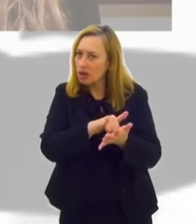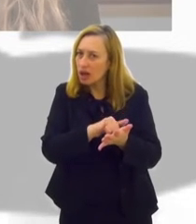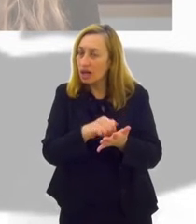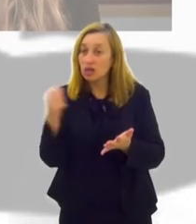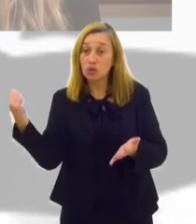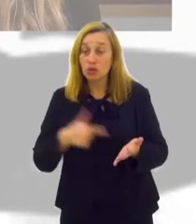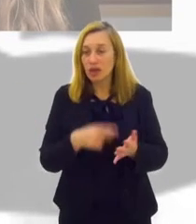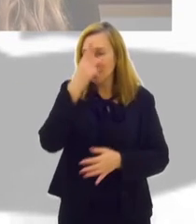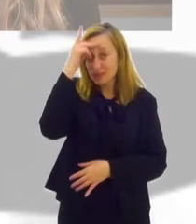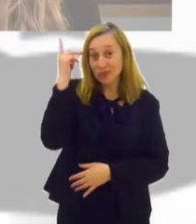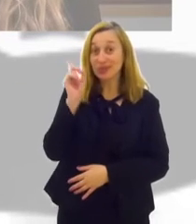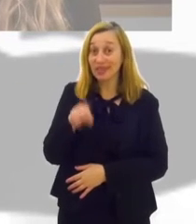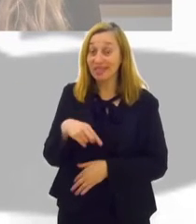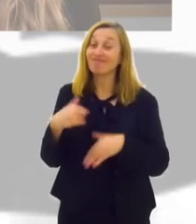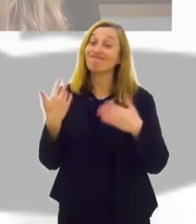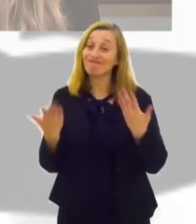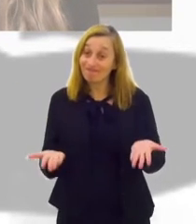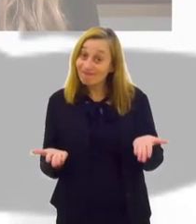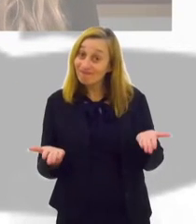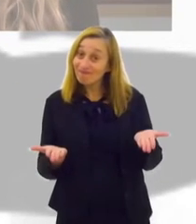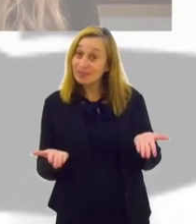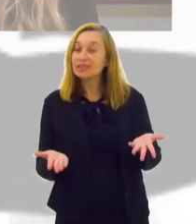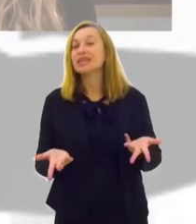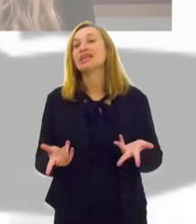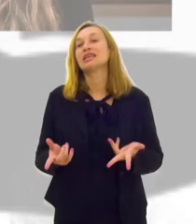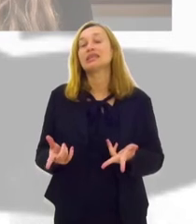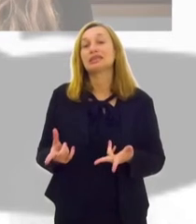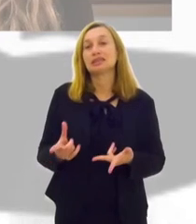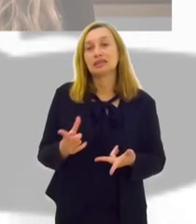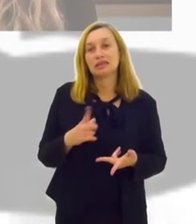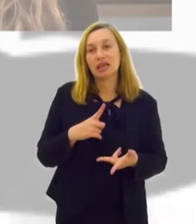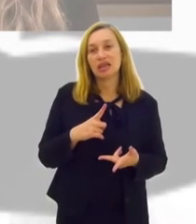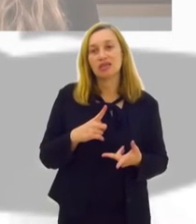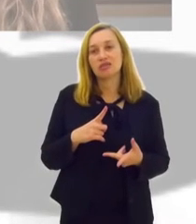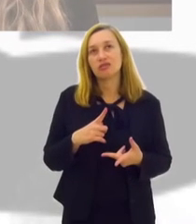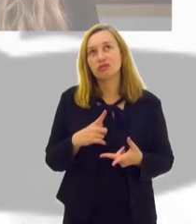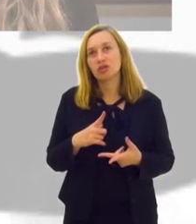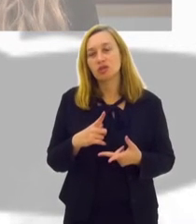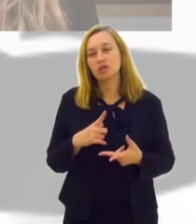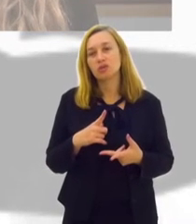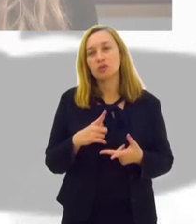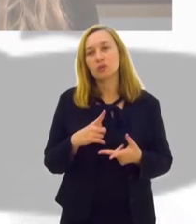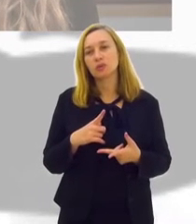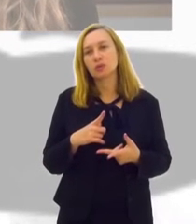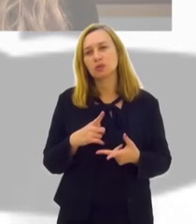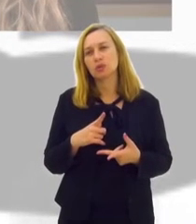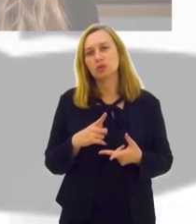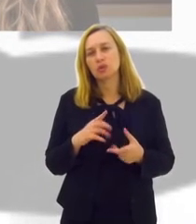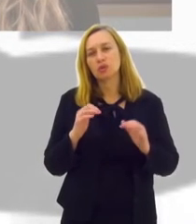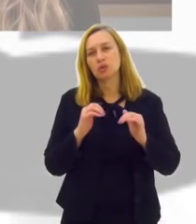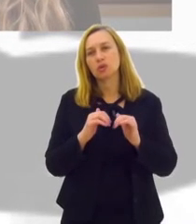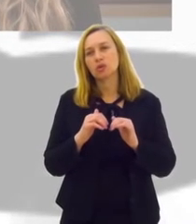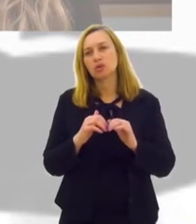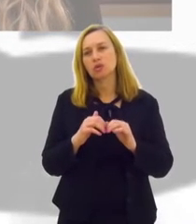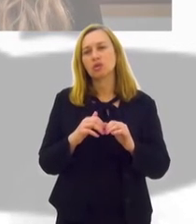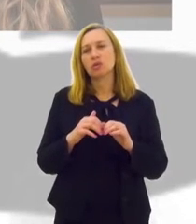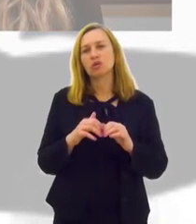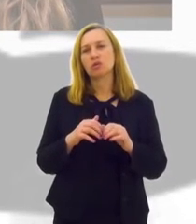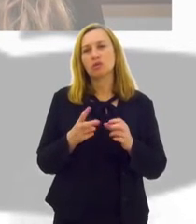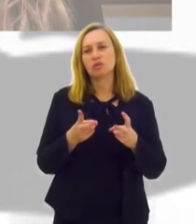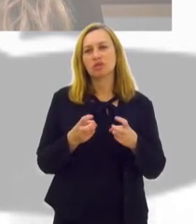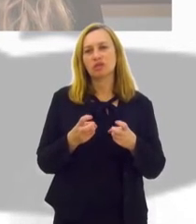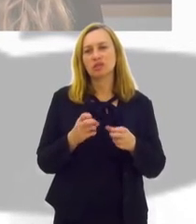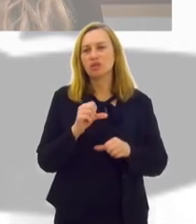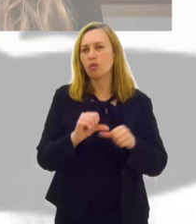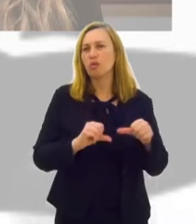celulares do que pessoas, né? Então, houve uma expansão, né, com a